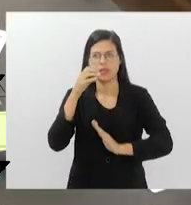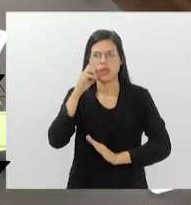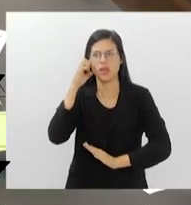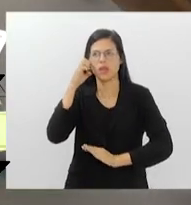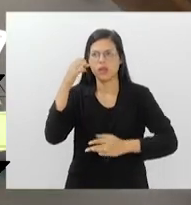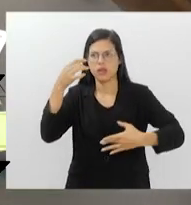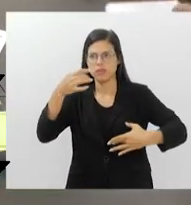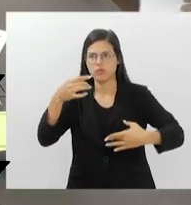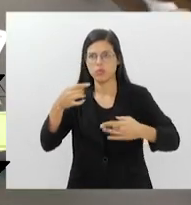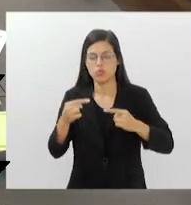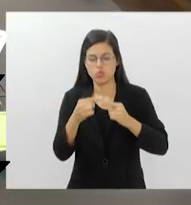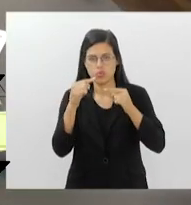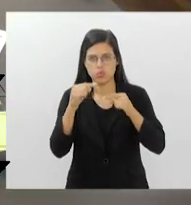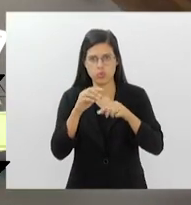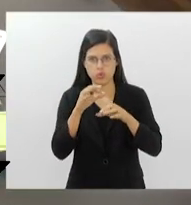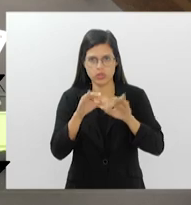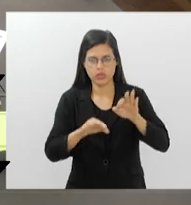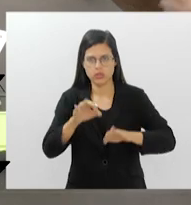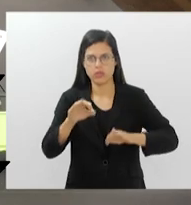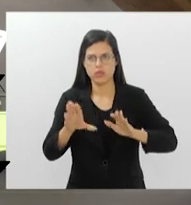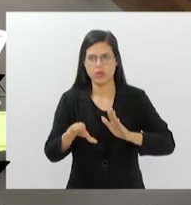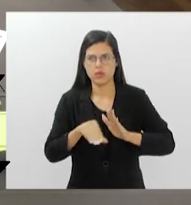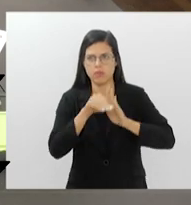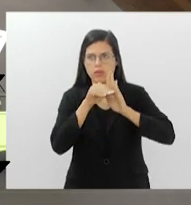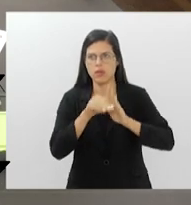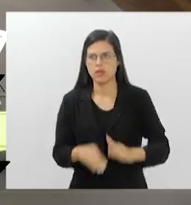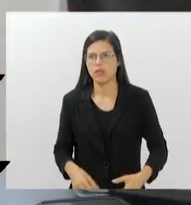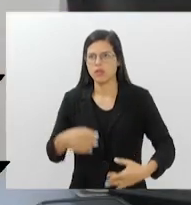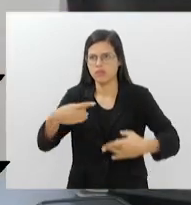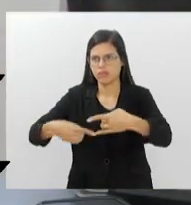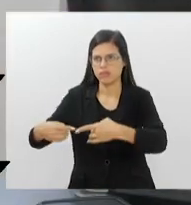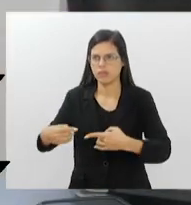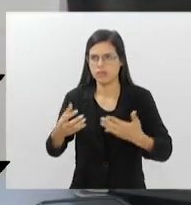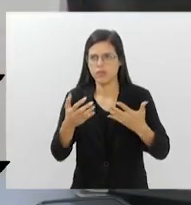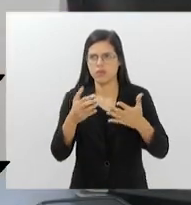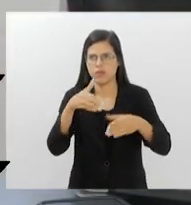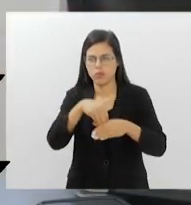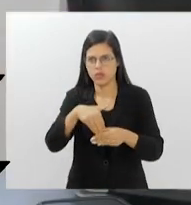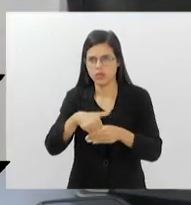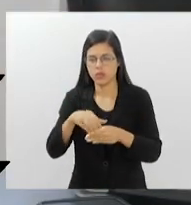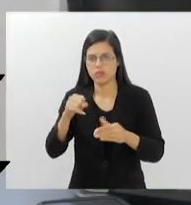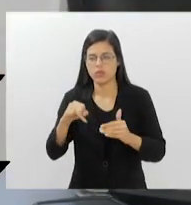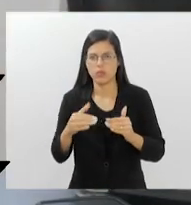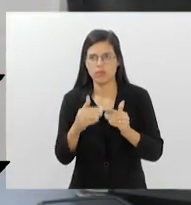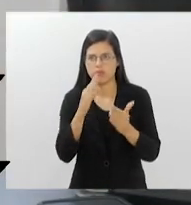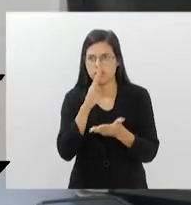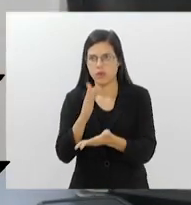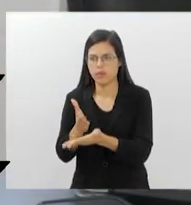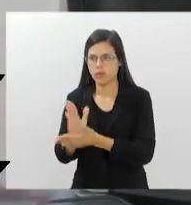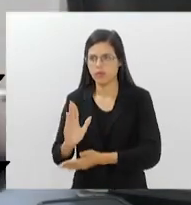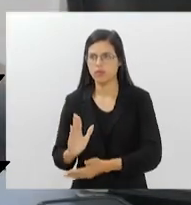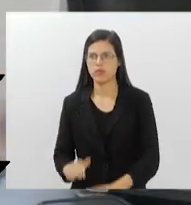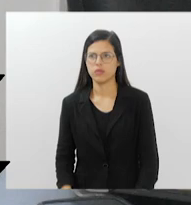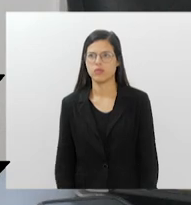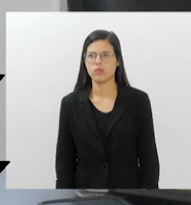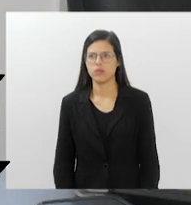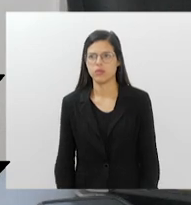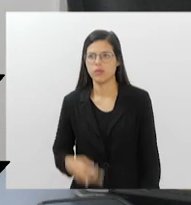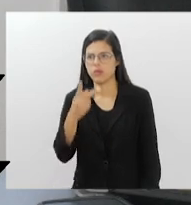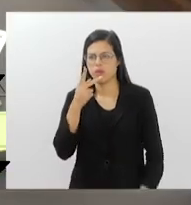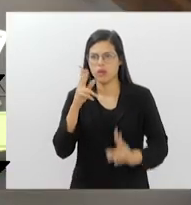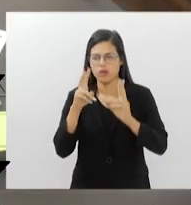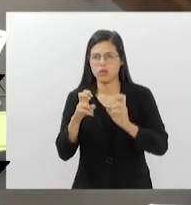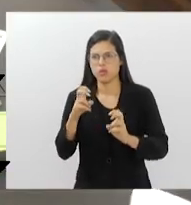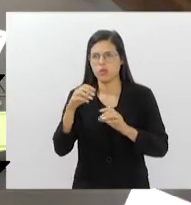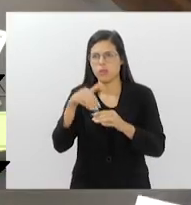discussão só para agradecer não havendo que quer discutir encerrada a discussão em votação senores que aprovam Como estão aprovado paraa declaração de voto Deputado